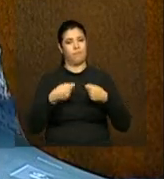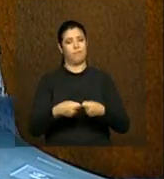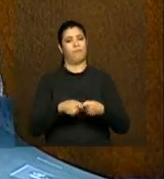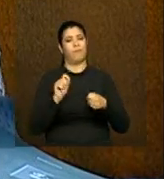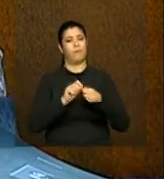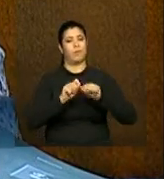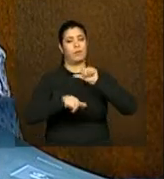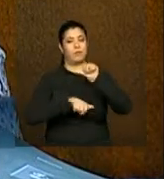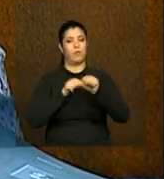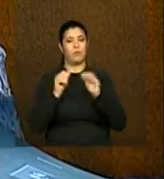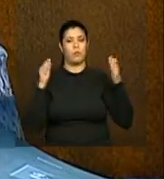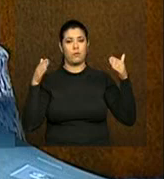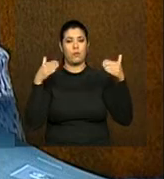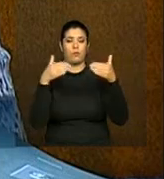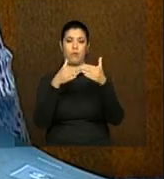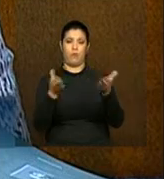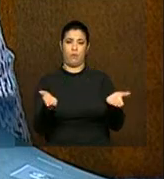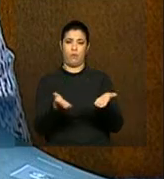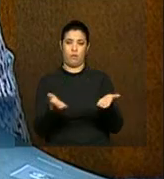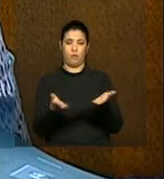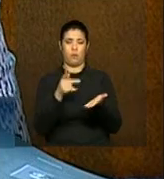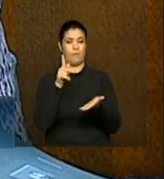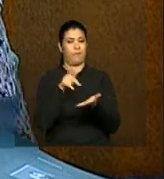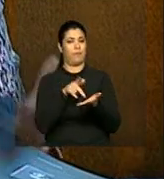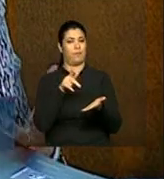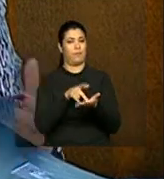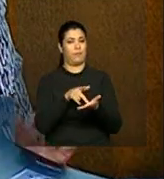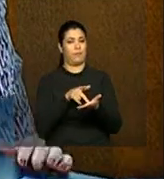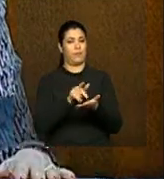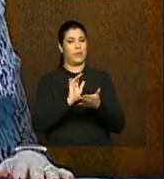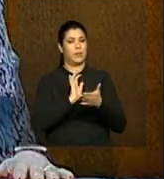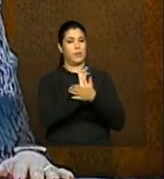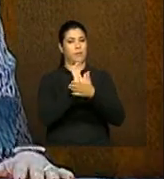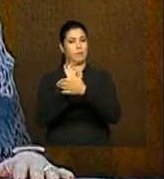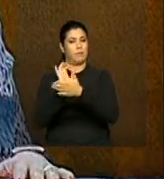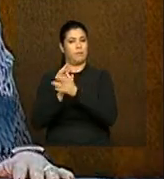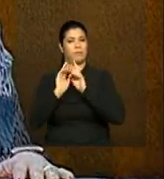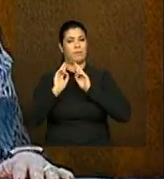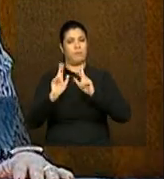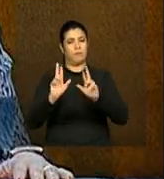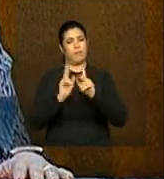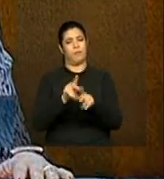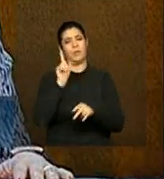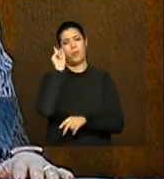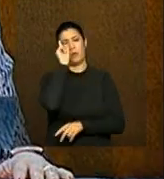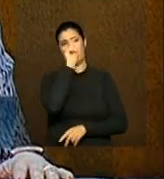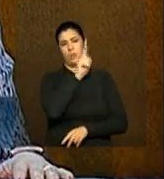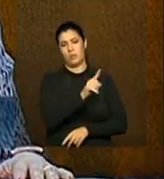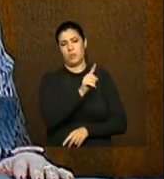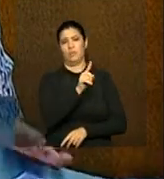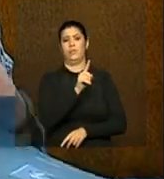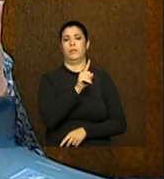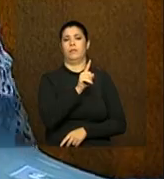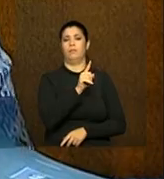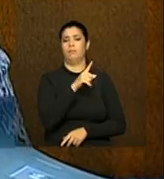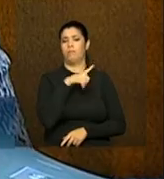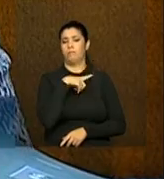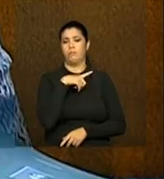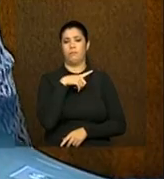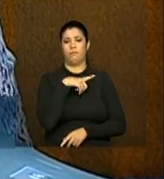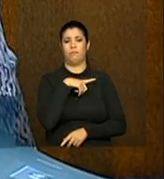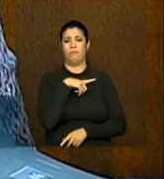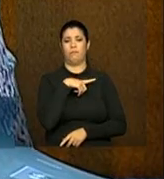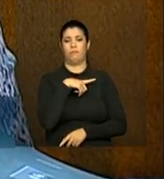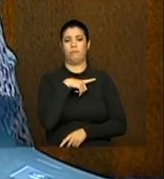desse fórum realidade, enfrentando as dificuldades naturais eh de